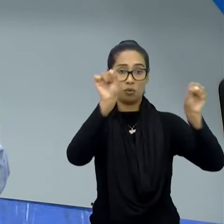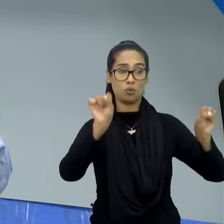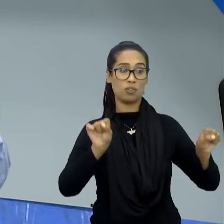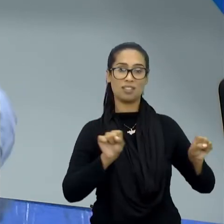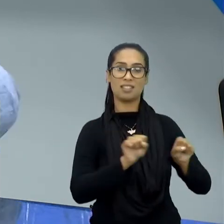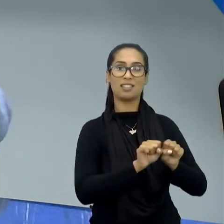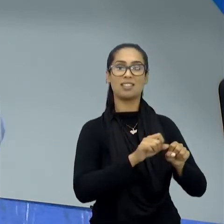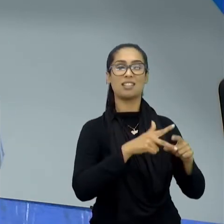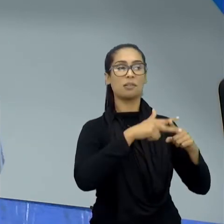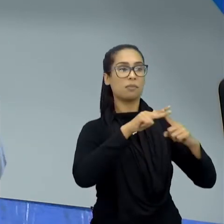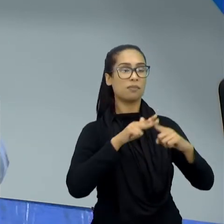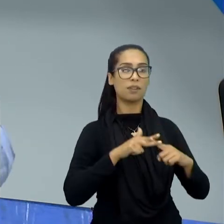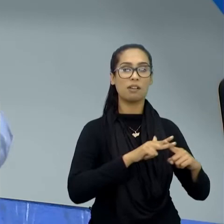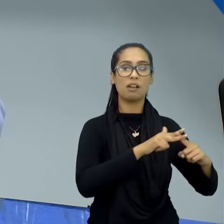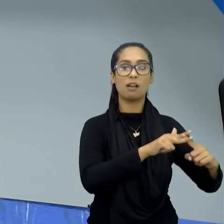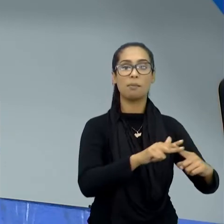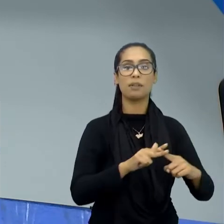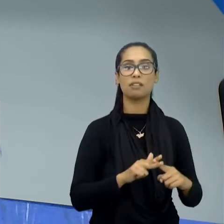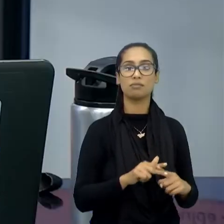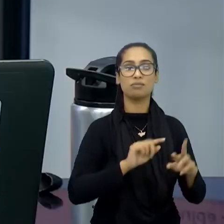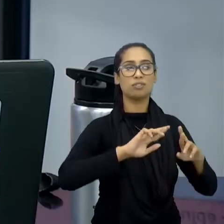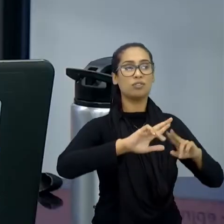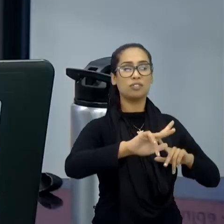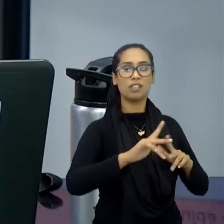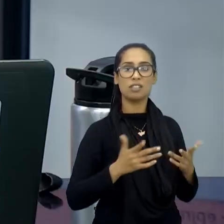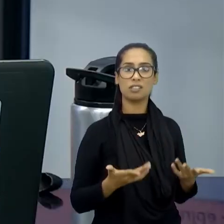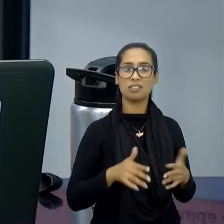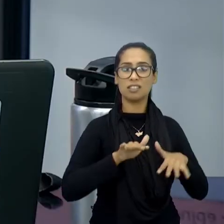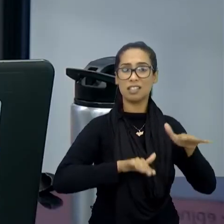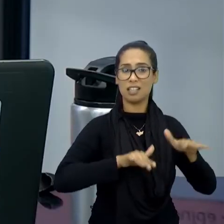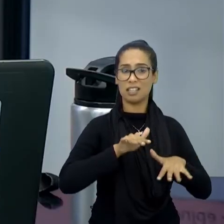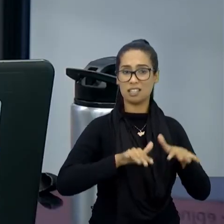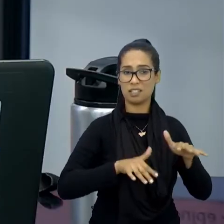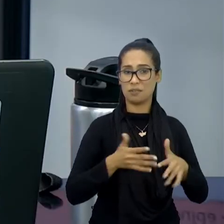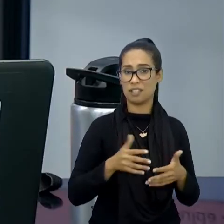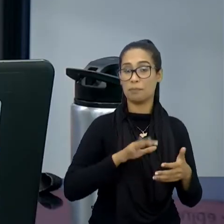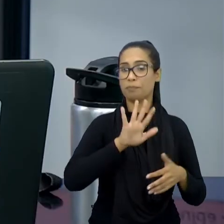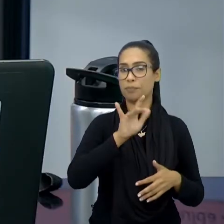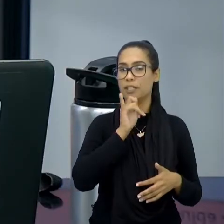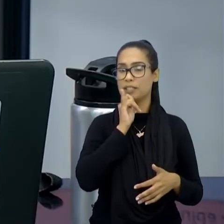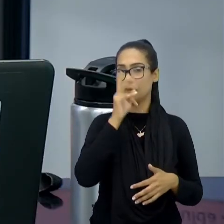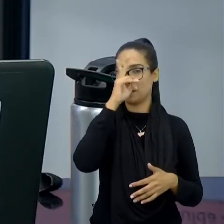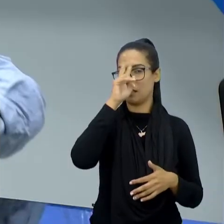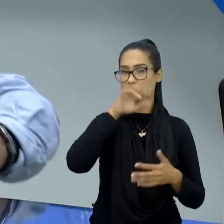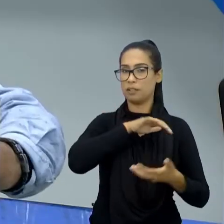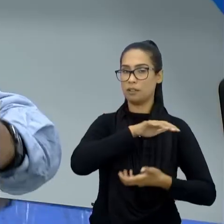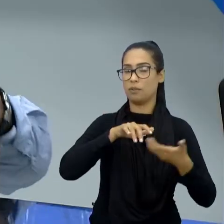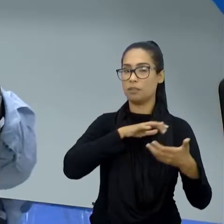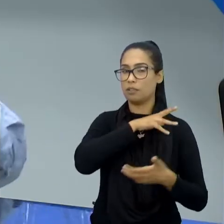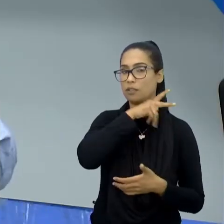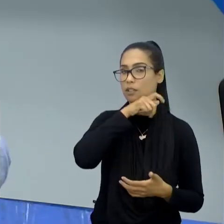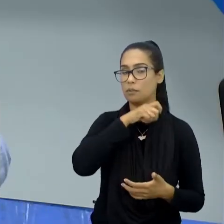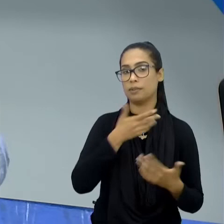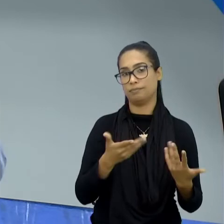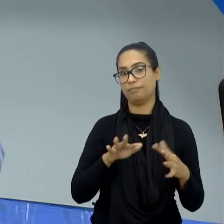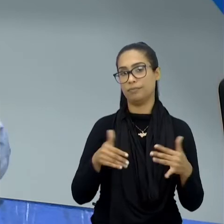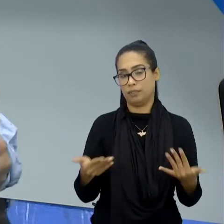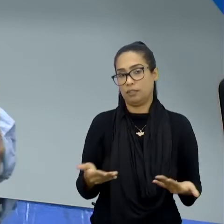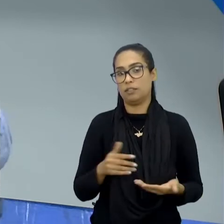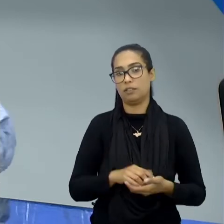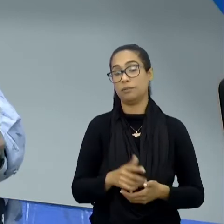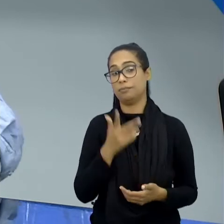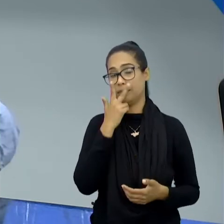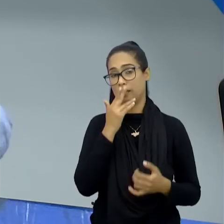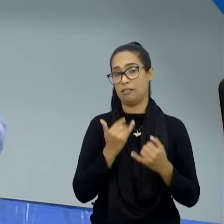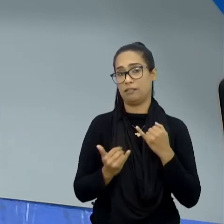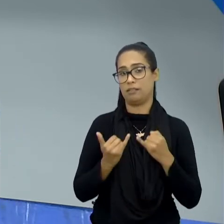novas repressões, com novas opressões. Uma coisa mais ou menos revolução dos bichos. Né? E aí você começa de novo a ter aquilo